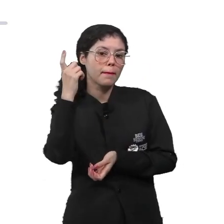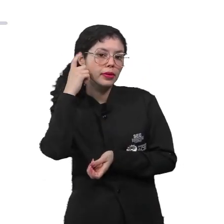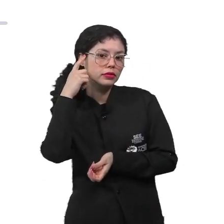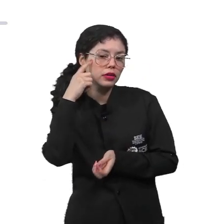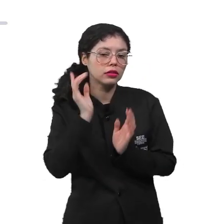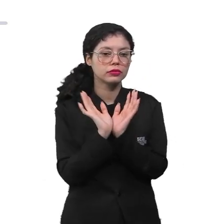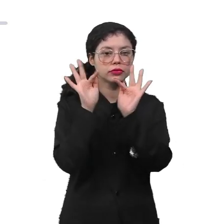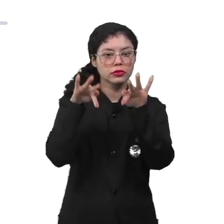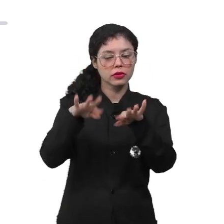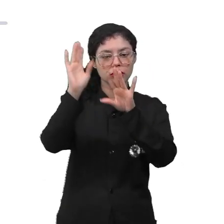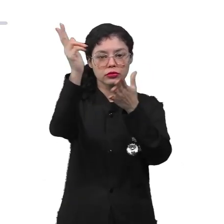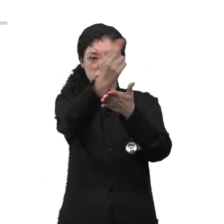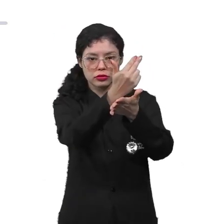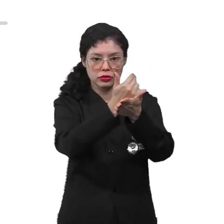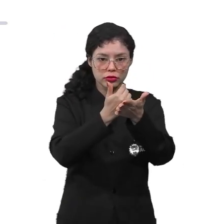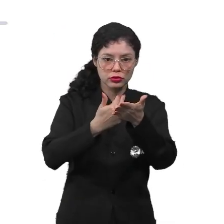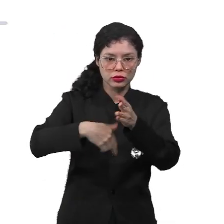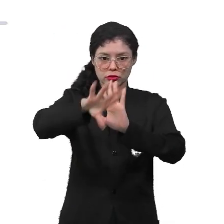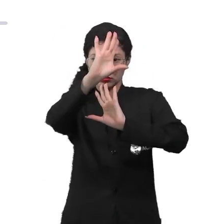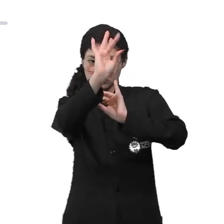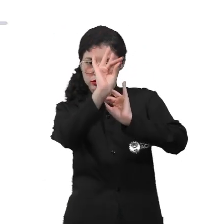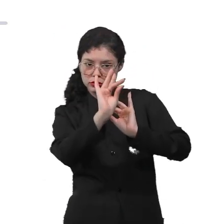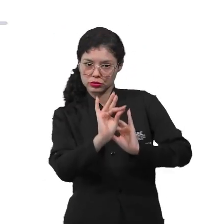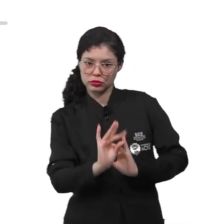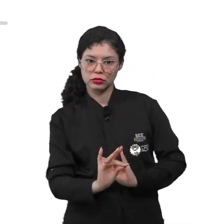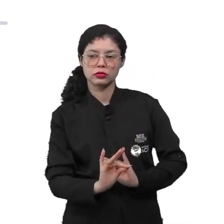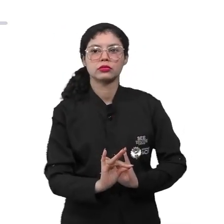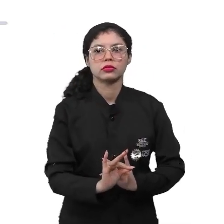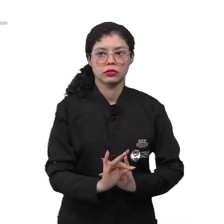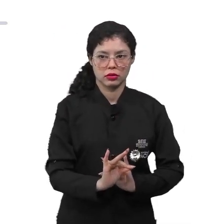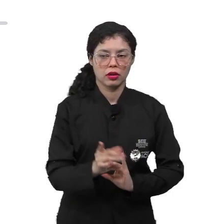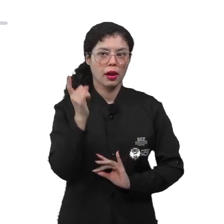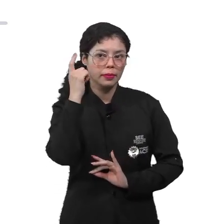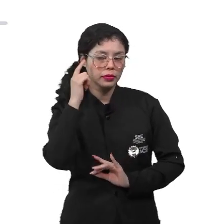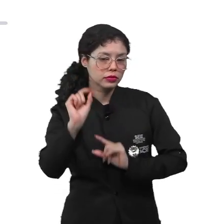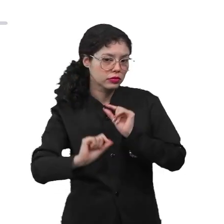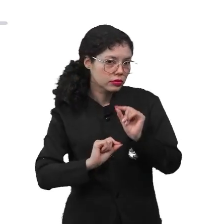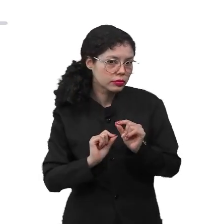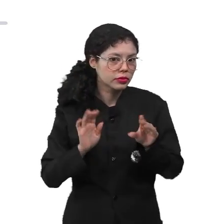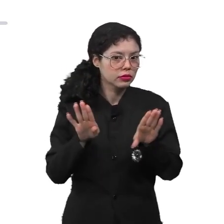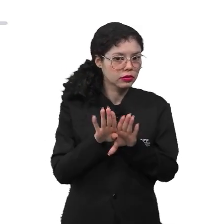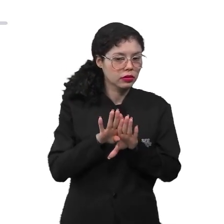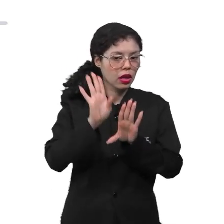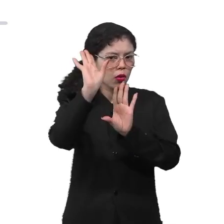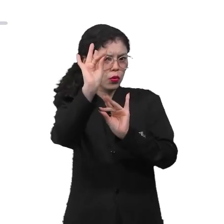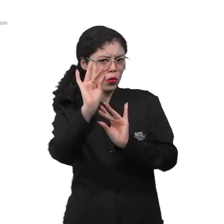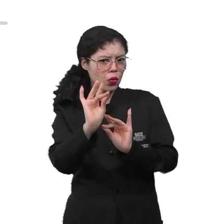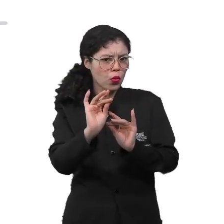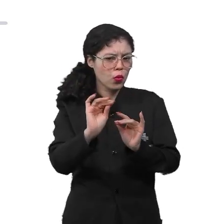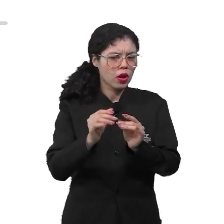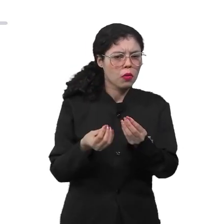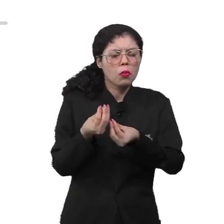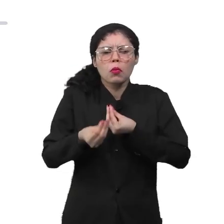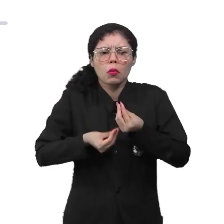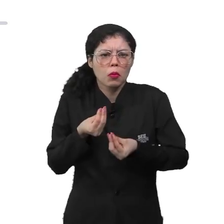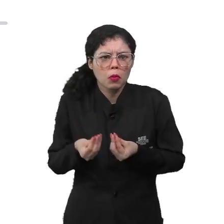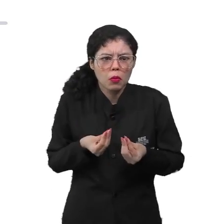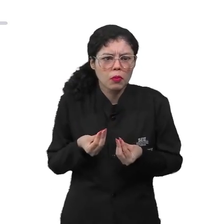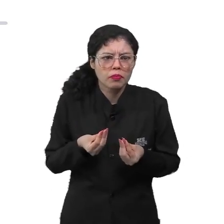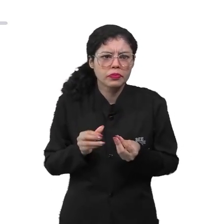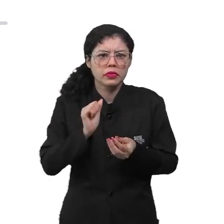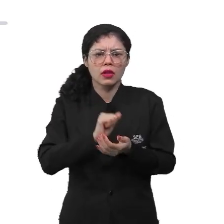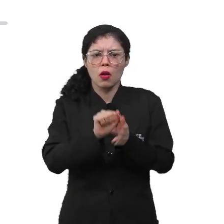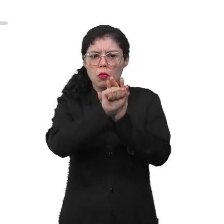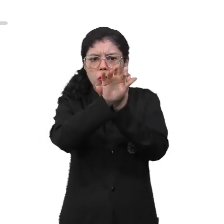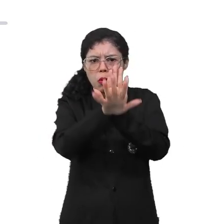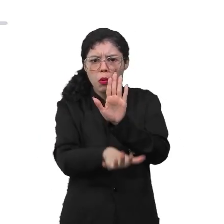na finalização dos desenhos, aperfeiçoar os traços, vai pensar aí também nos detalhes e nas texturas, a adição